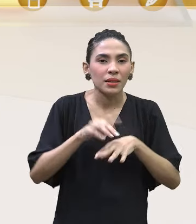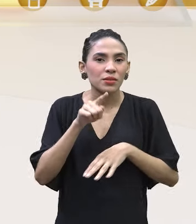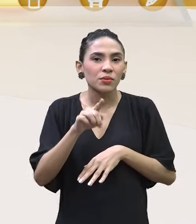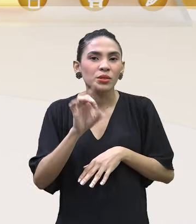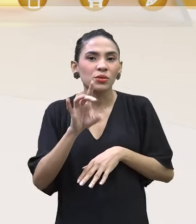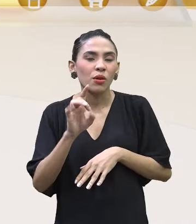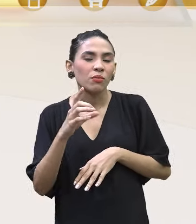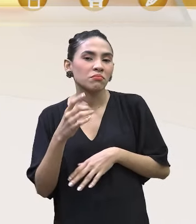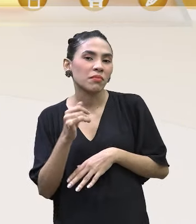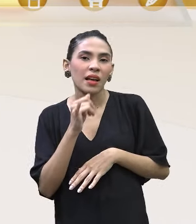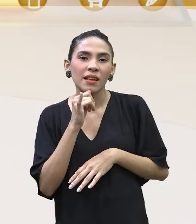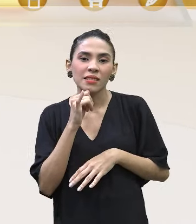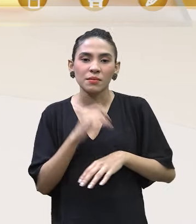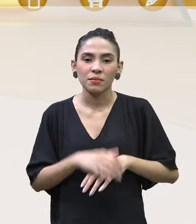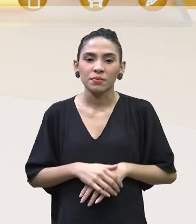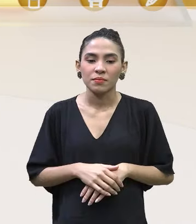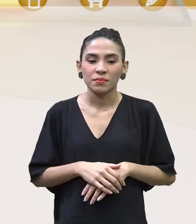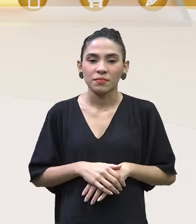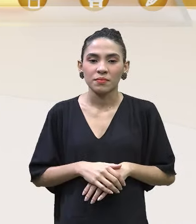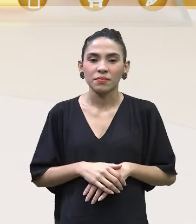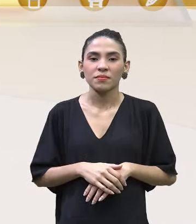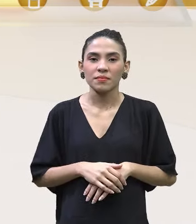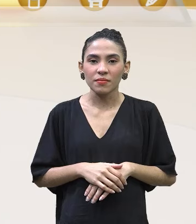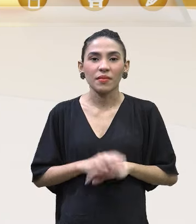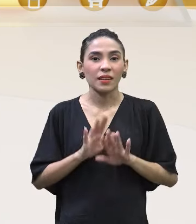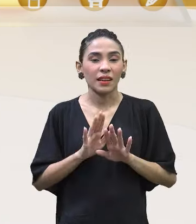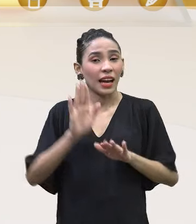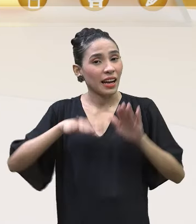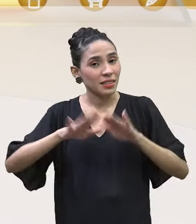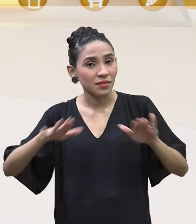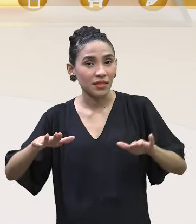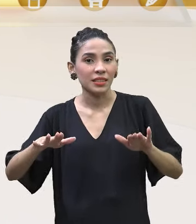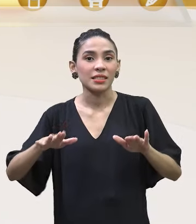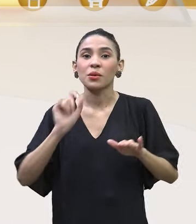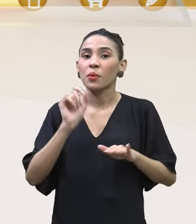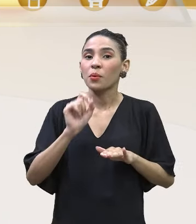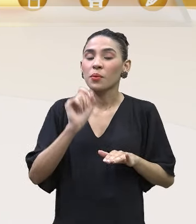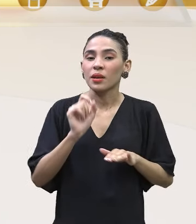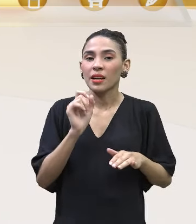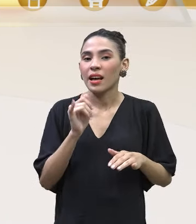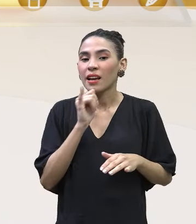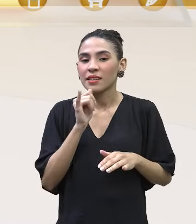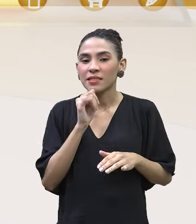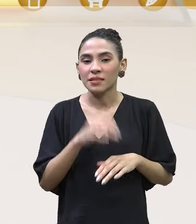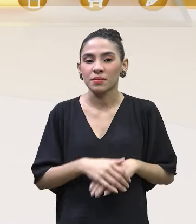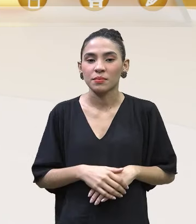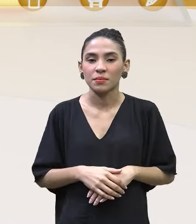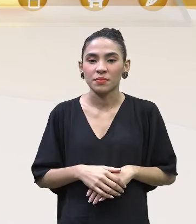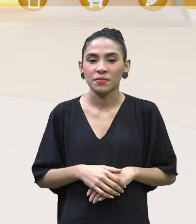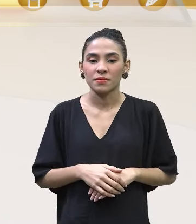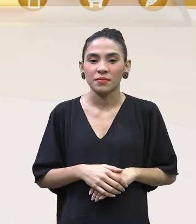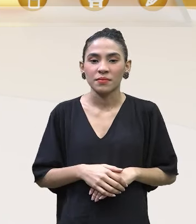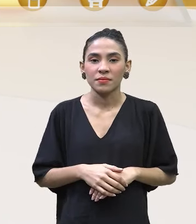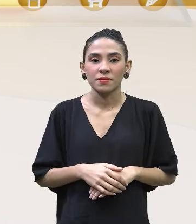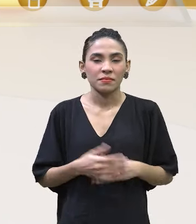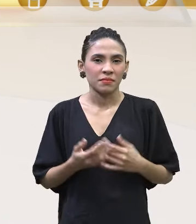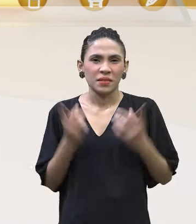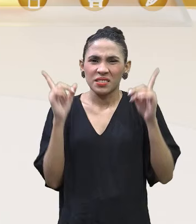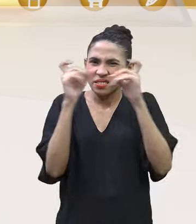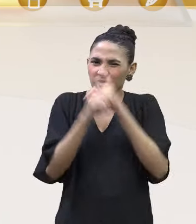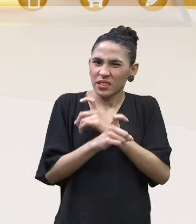são que vocês são muitos perdão que muas das vezes eh é rejeitada não é rejeitada é vista como algo